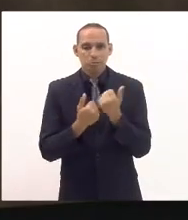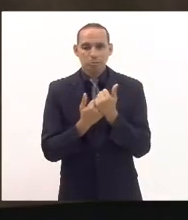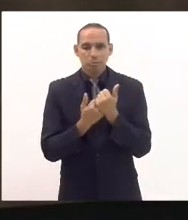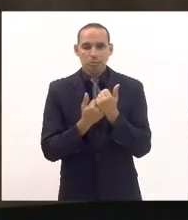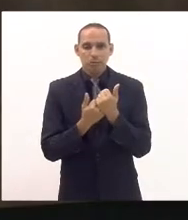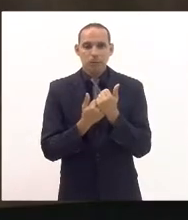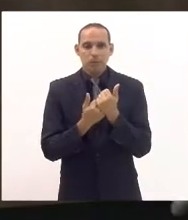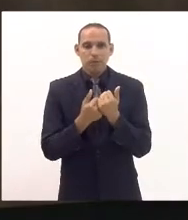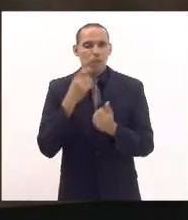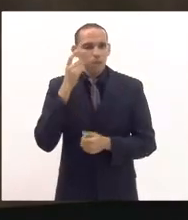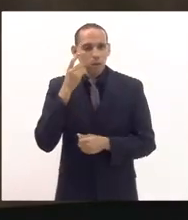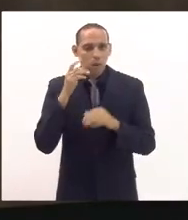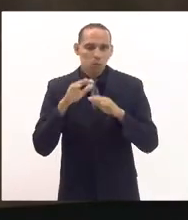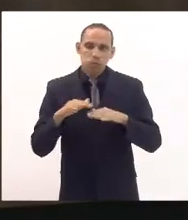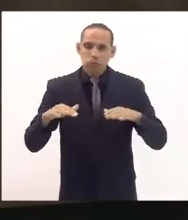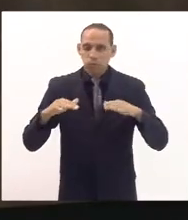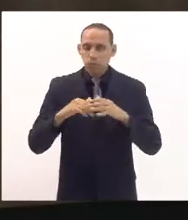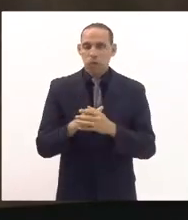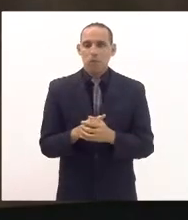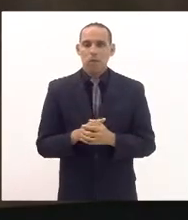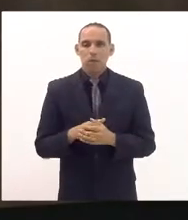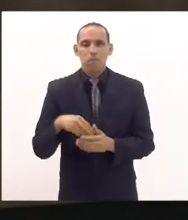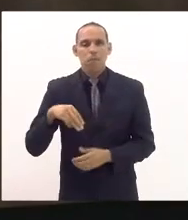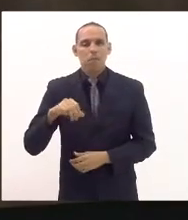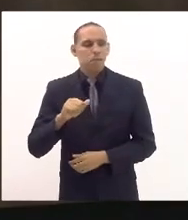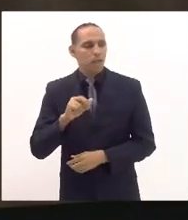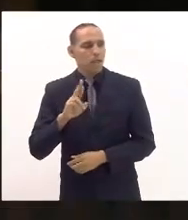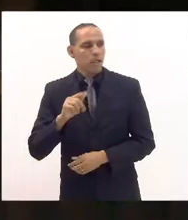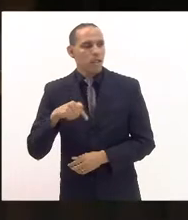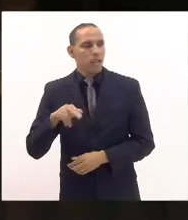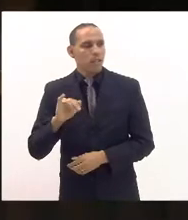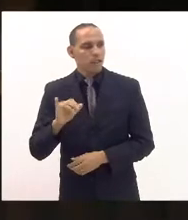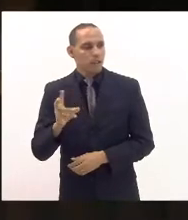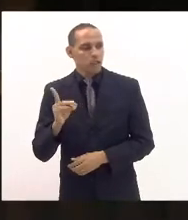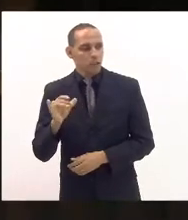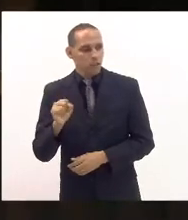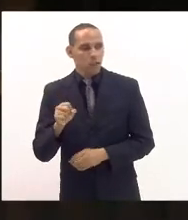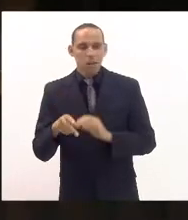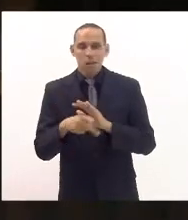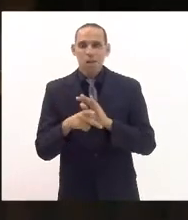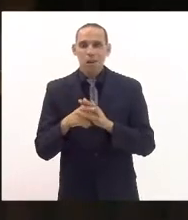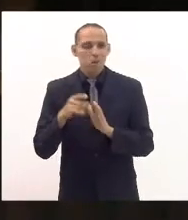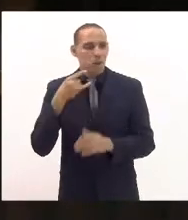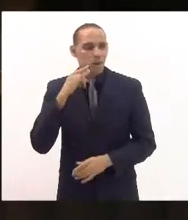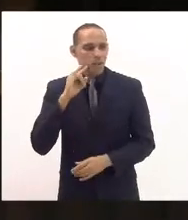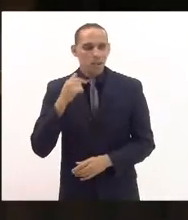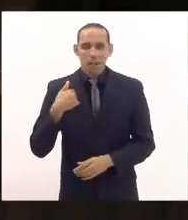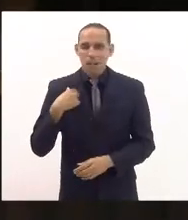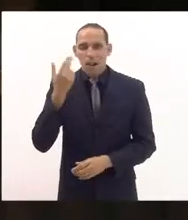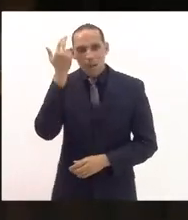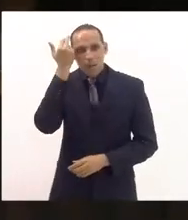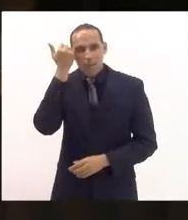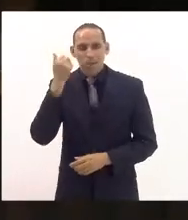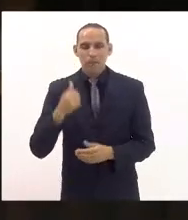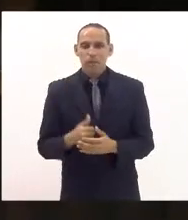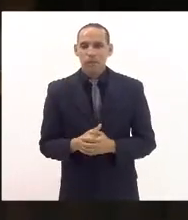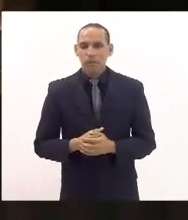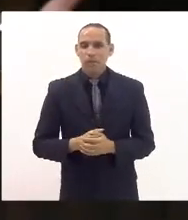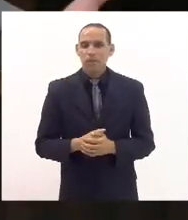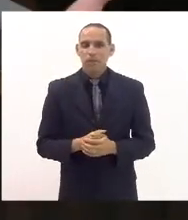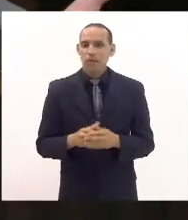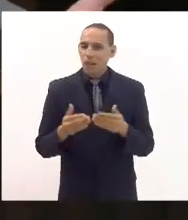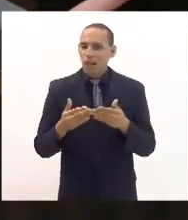a todos os deputados que é da cachaça Nossa nosso time meu ele o mar